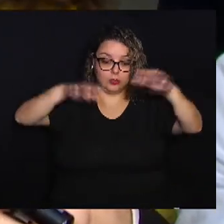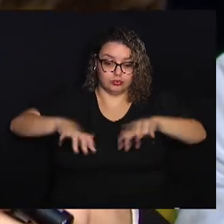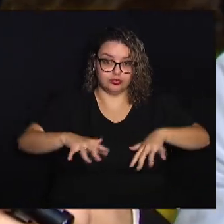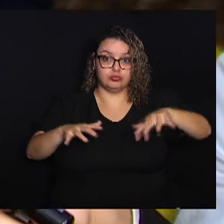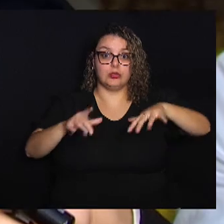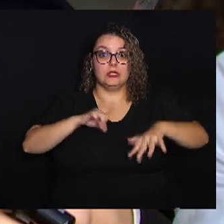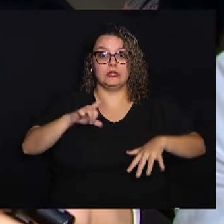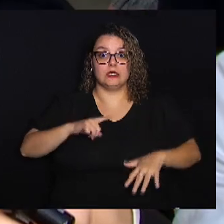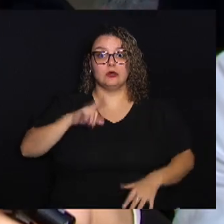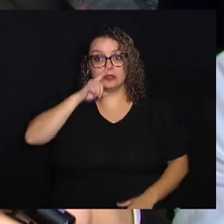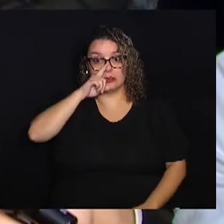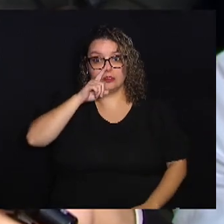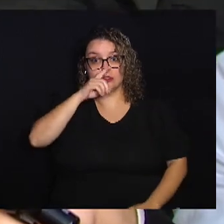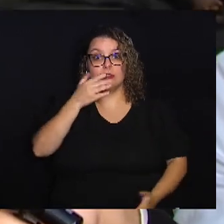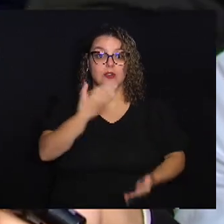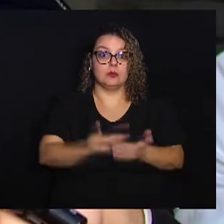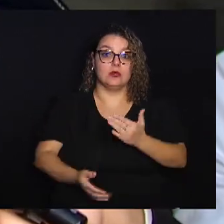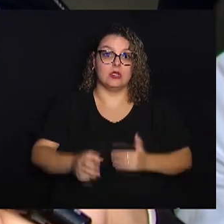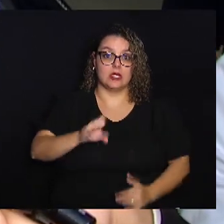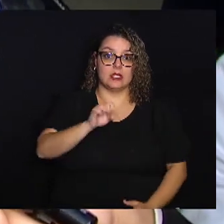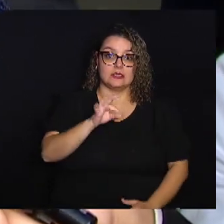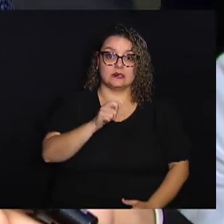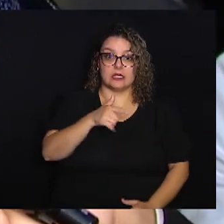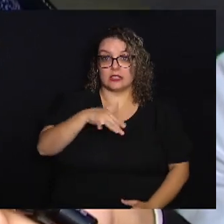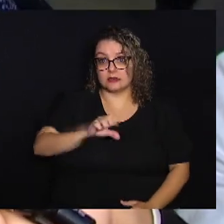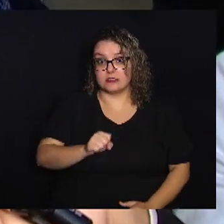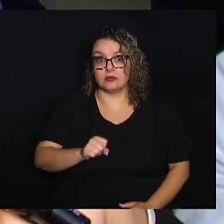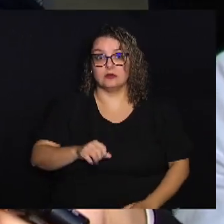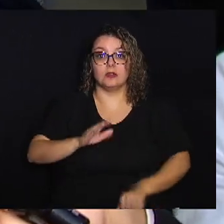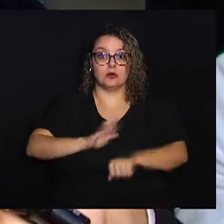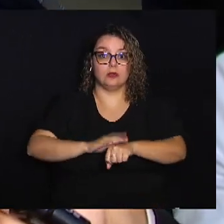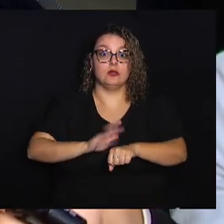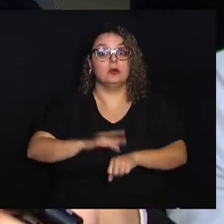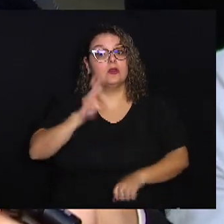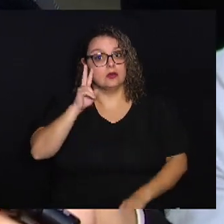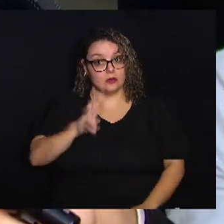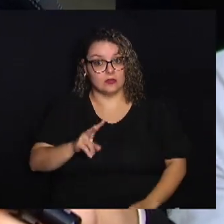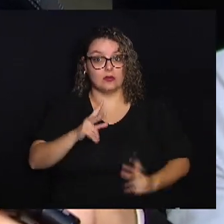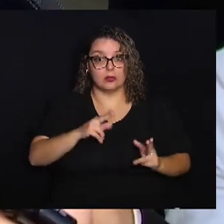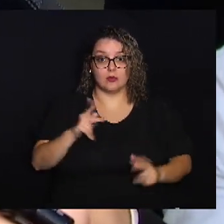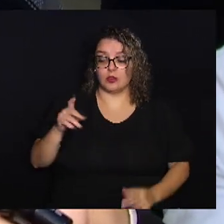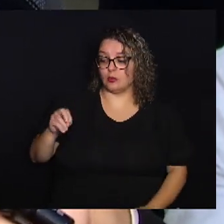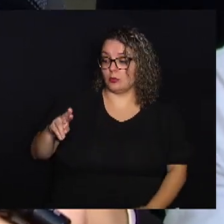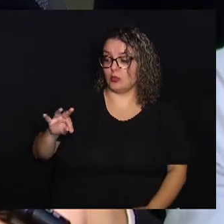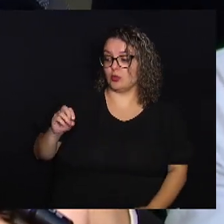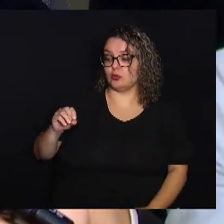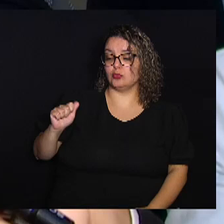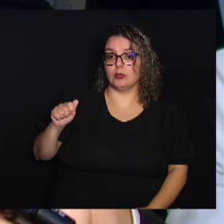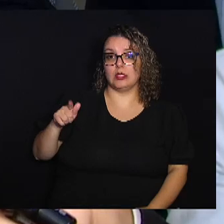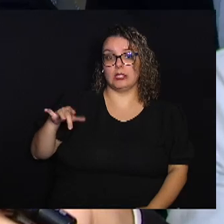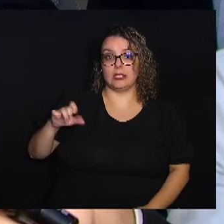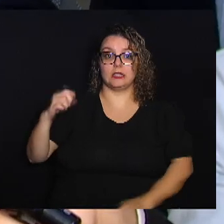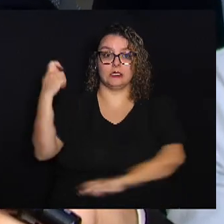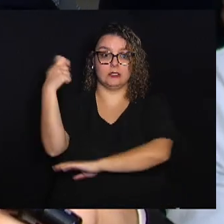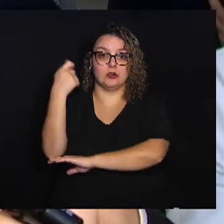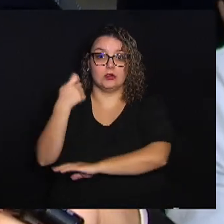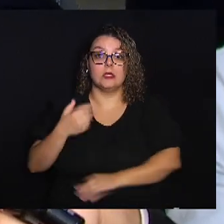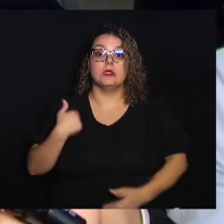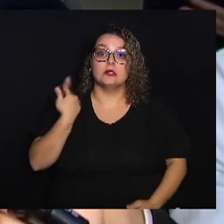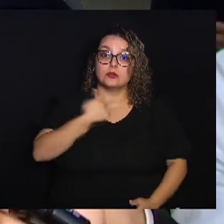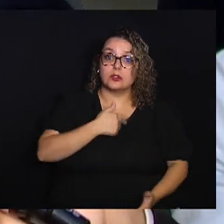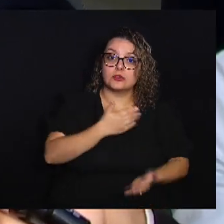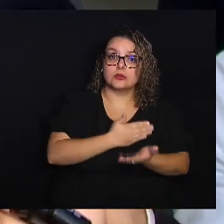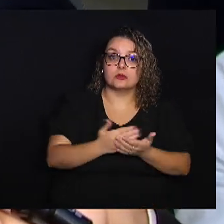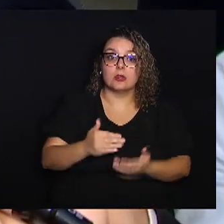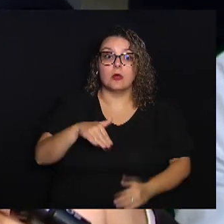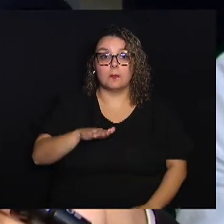risco de perder suas instalações operacionais. Todos nós vimos o que aconteceu em Porto Alegre recentemente. Então, a gente começa a ter